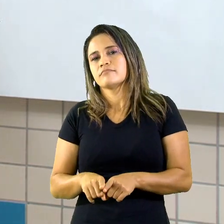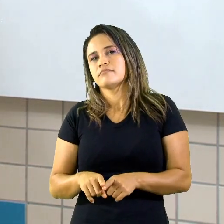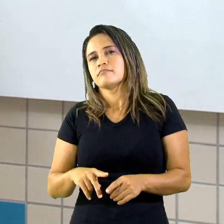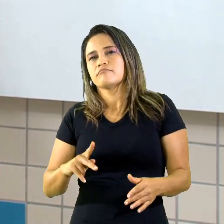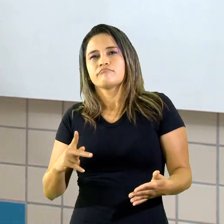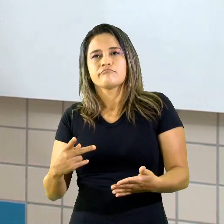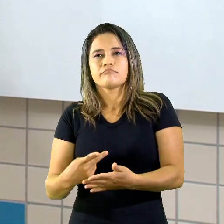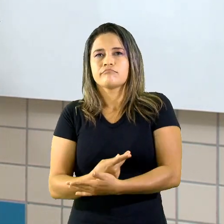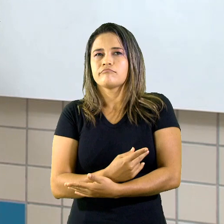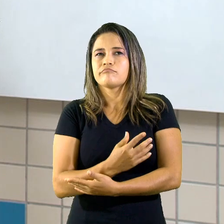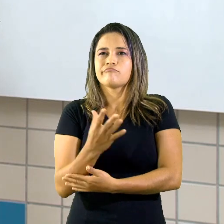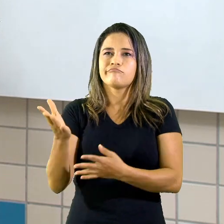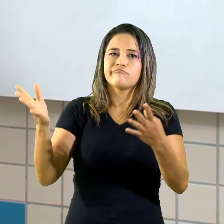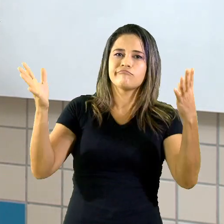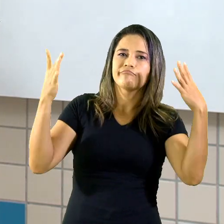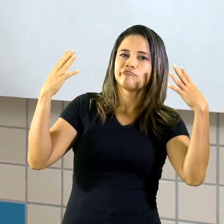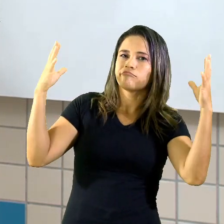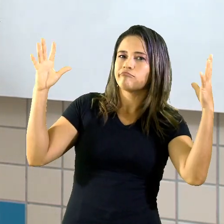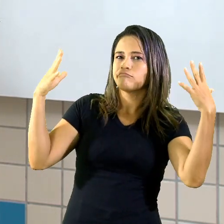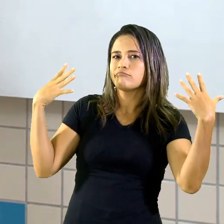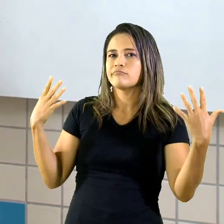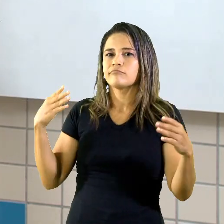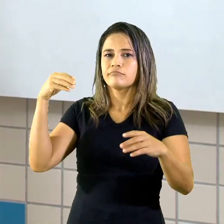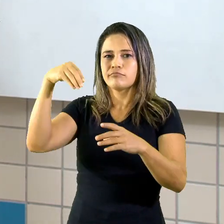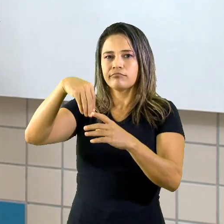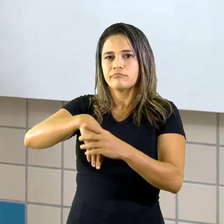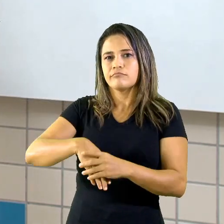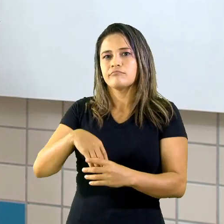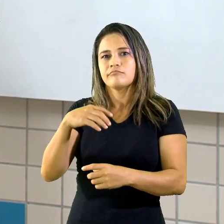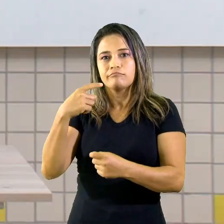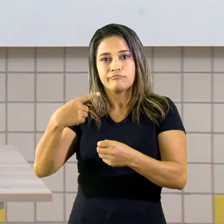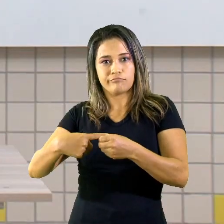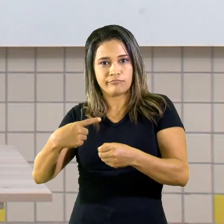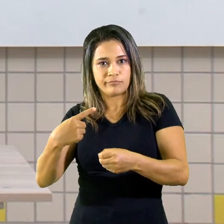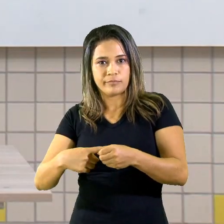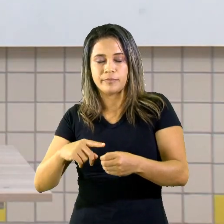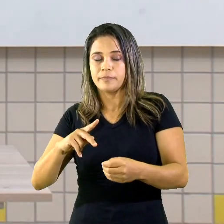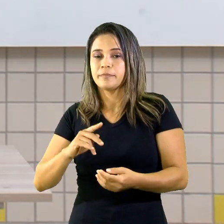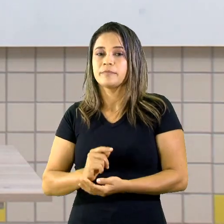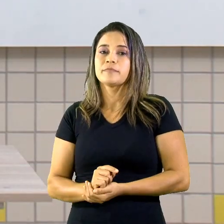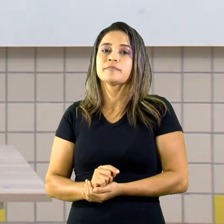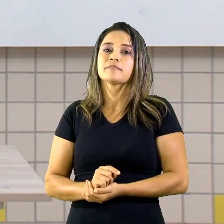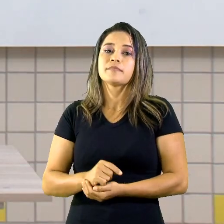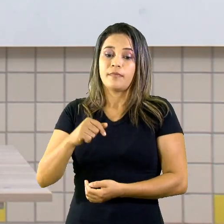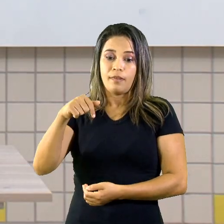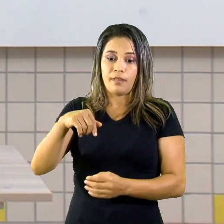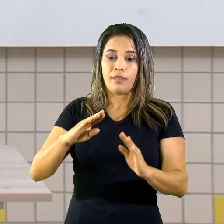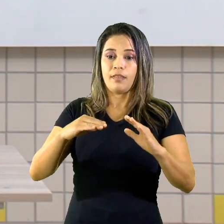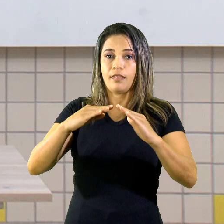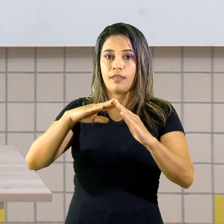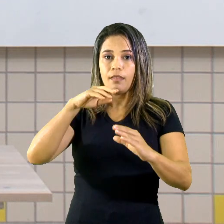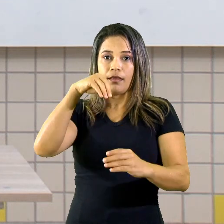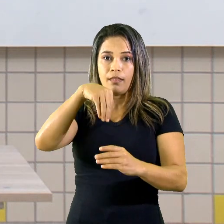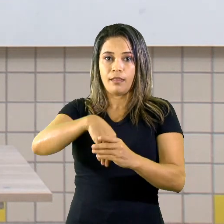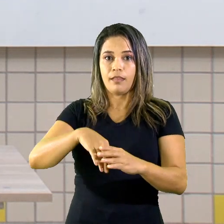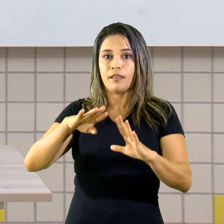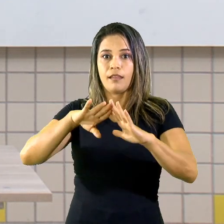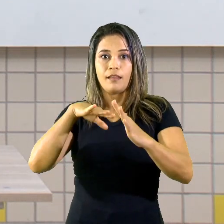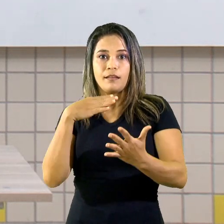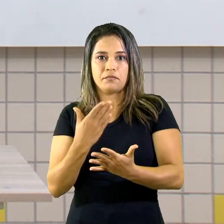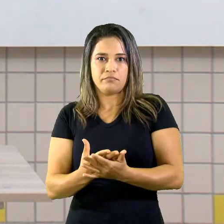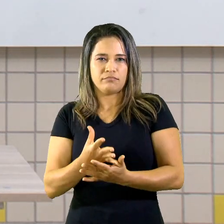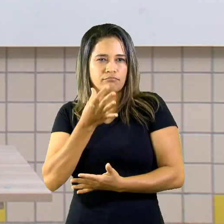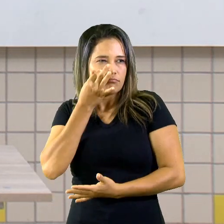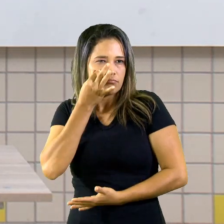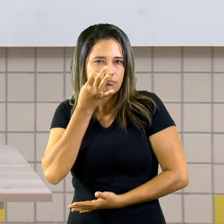acontecem no clima, sobre coisas que acontecem dentro da nossa cidade, sobre coisas que acontecem na nossa escola. E quando a gente fica atento a